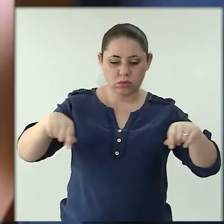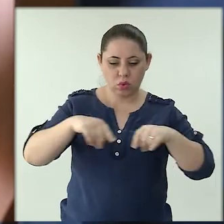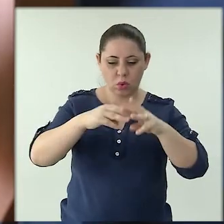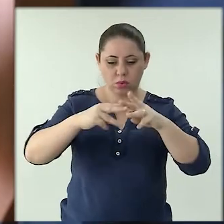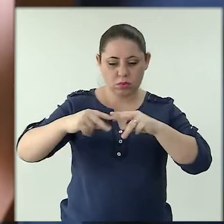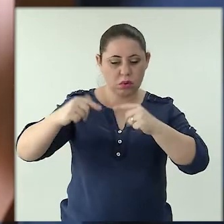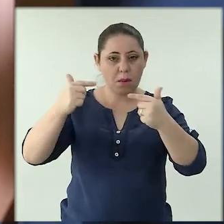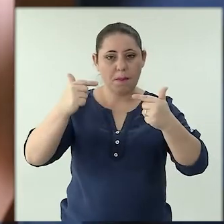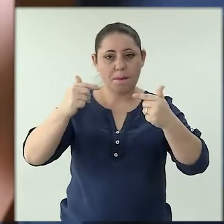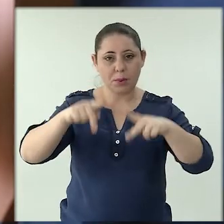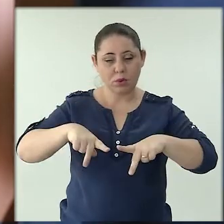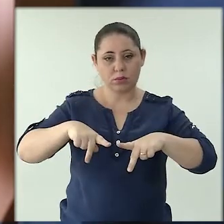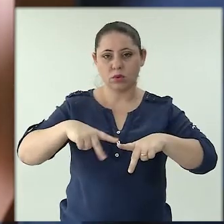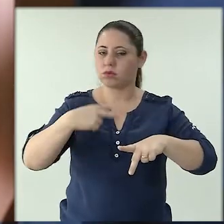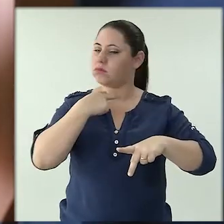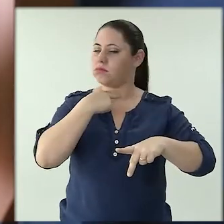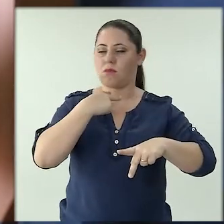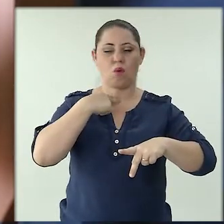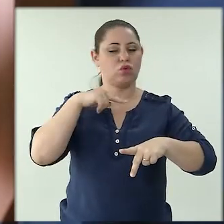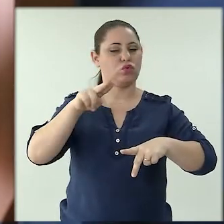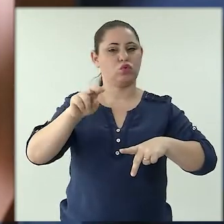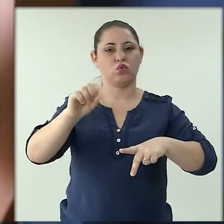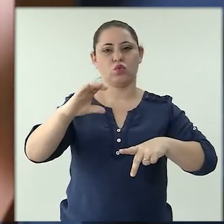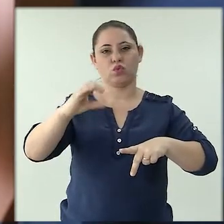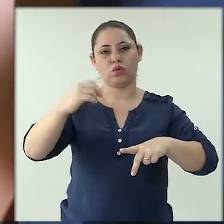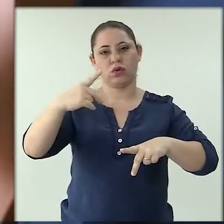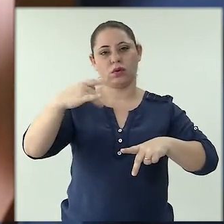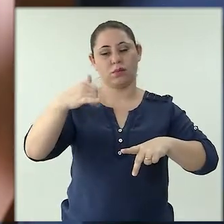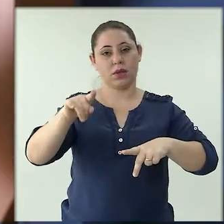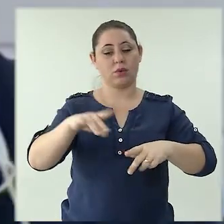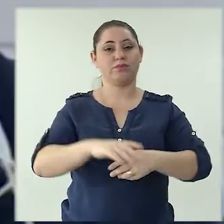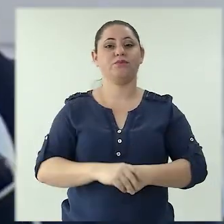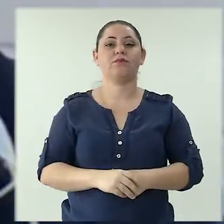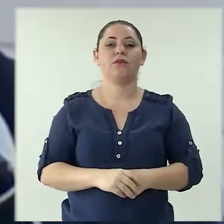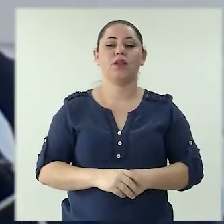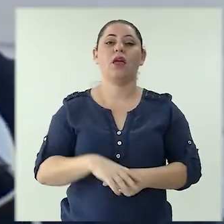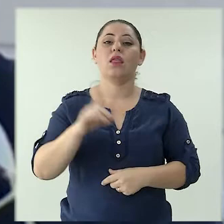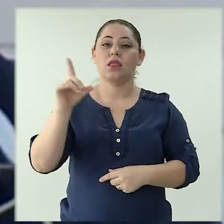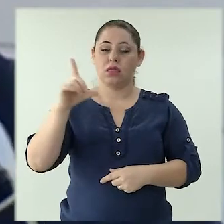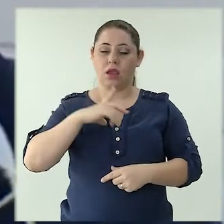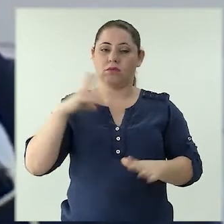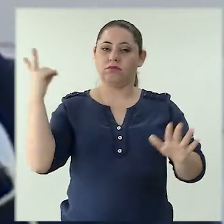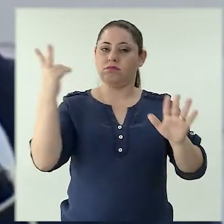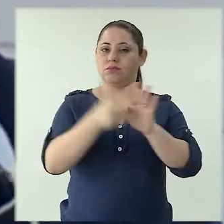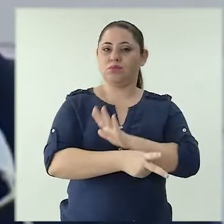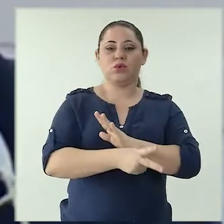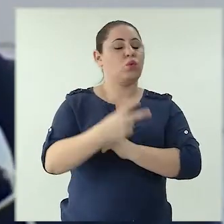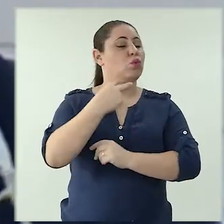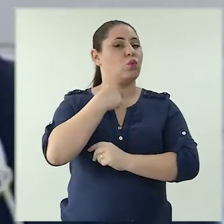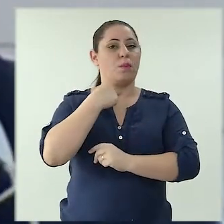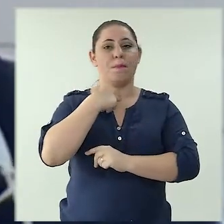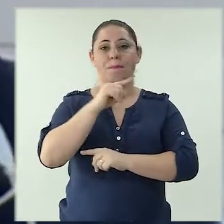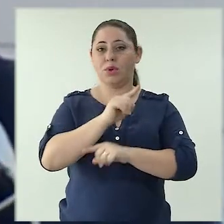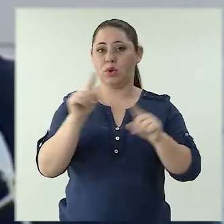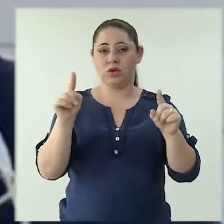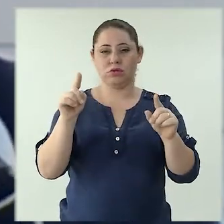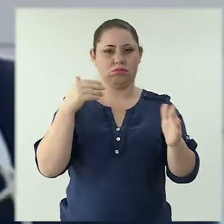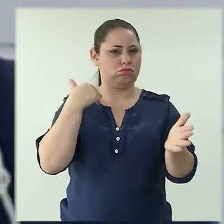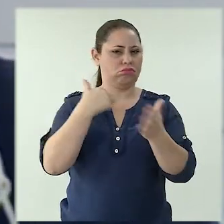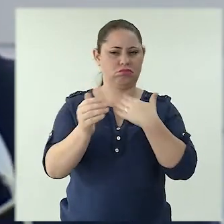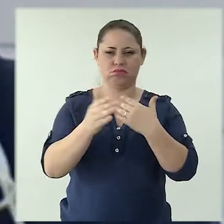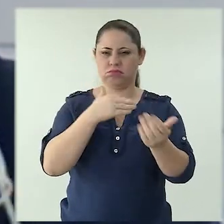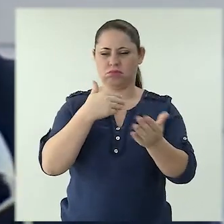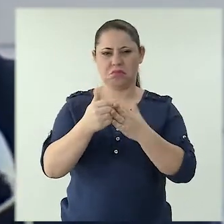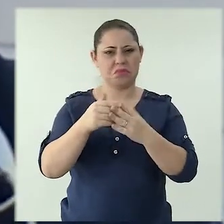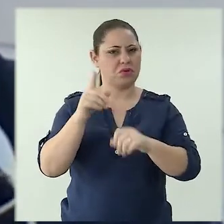de serem pleiteados por uso capião, né? Exatamente. Existe uma vedação, né, que não importa